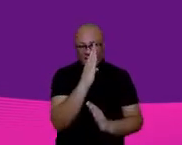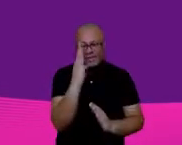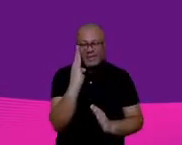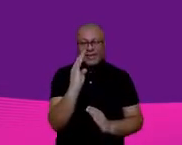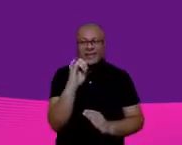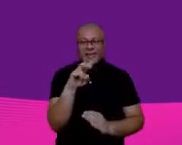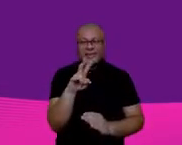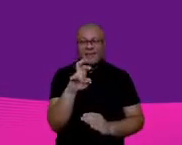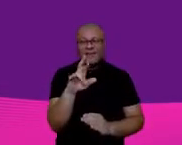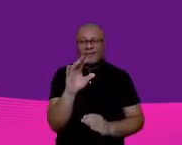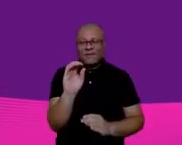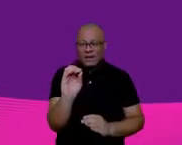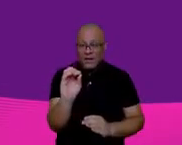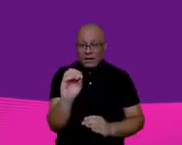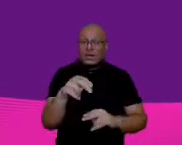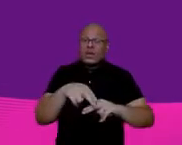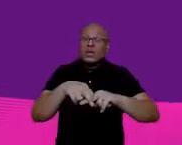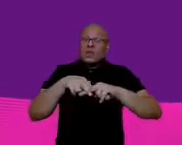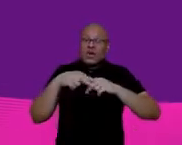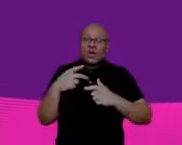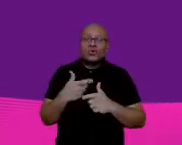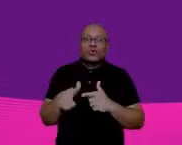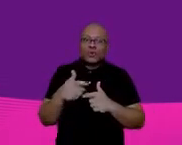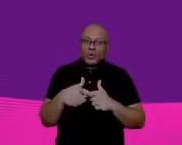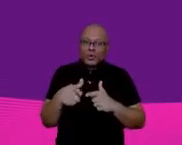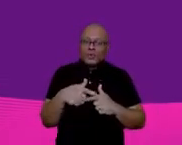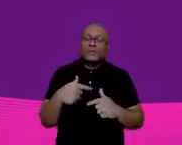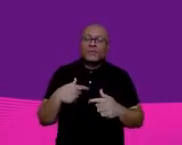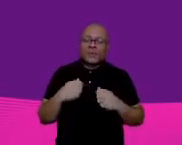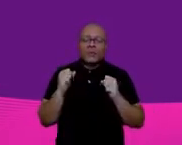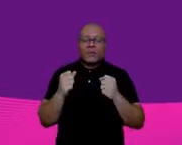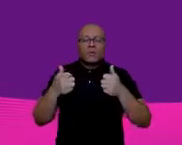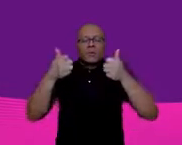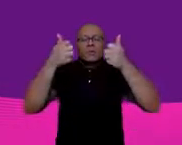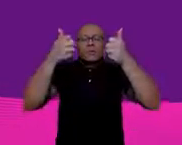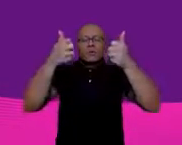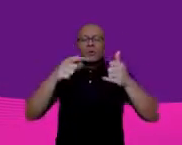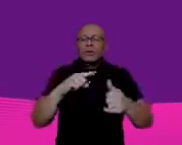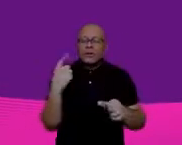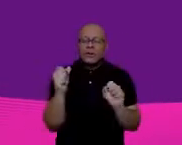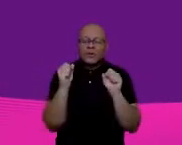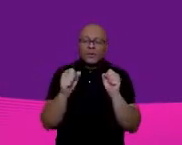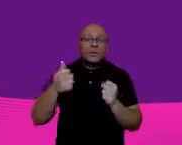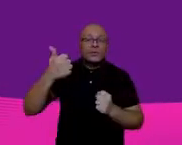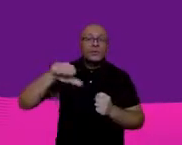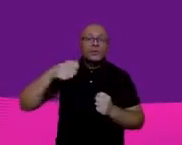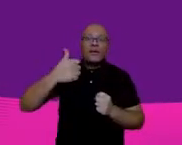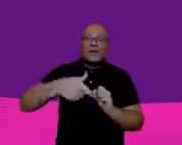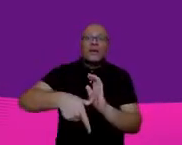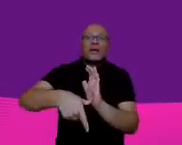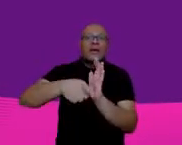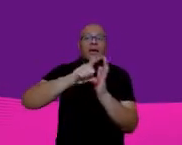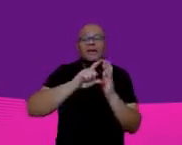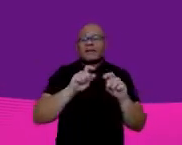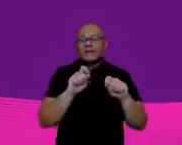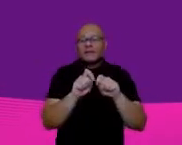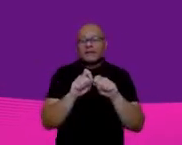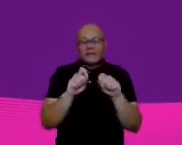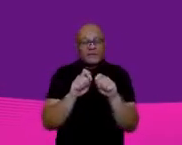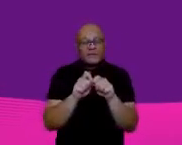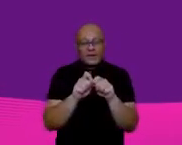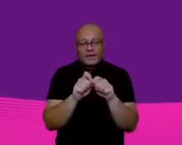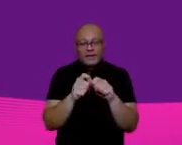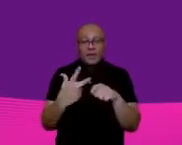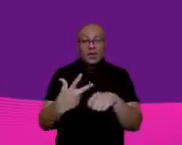nesta deformidade, posso dizer que, e nós podemos avaliar antes de fazer os cortes. Eu não